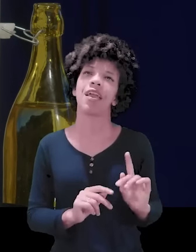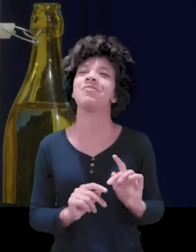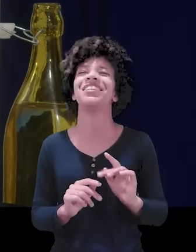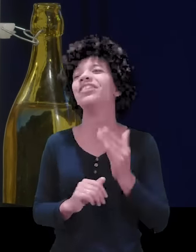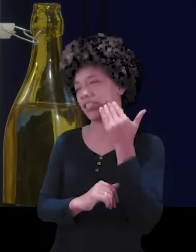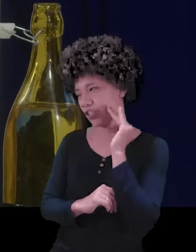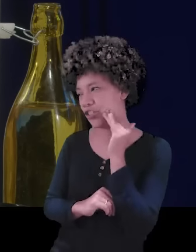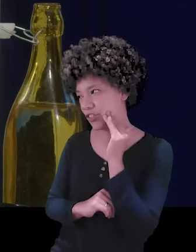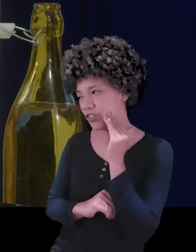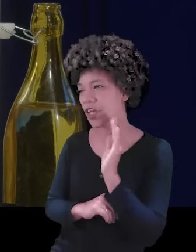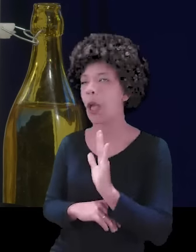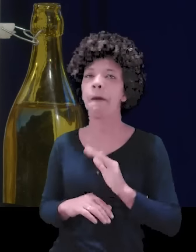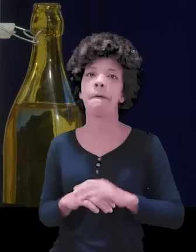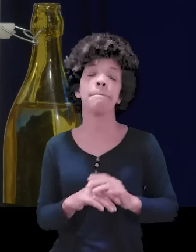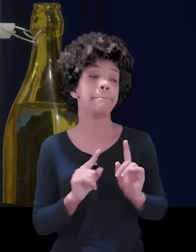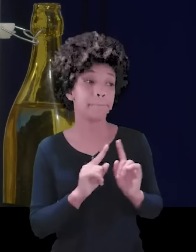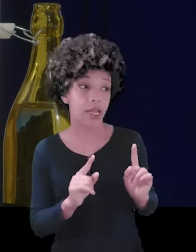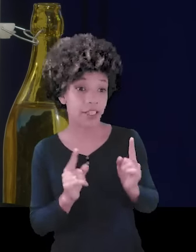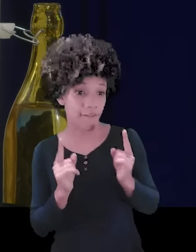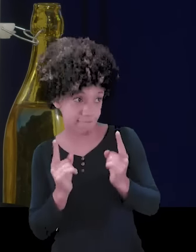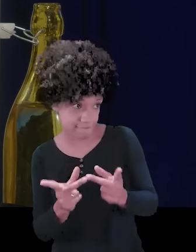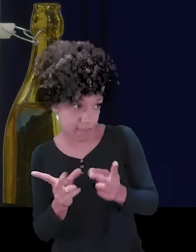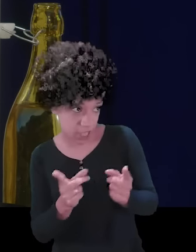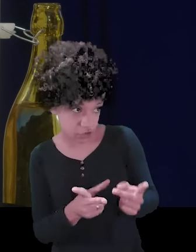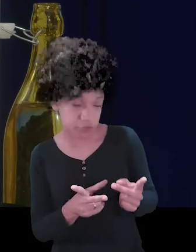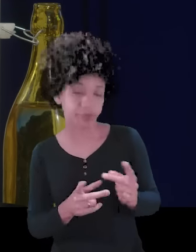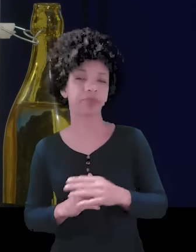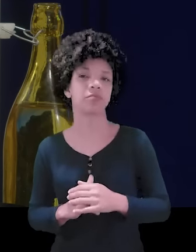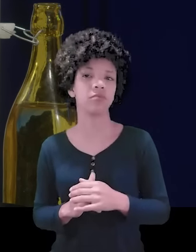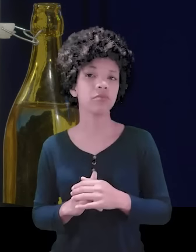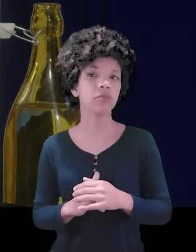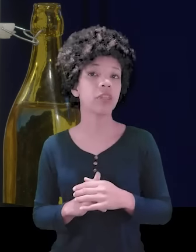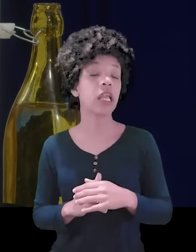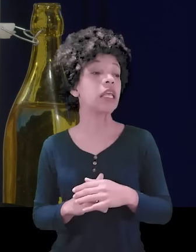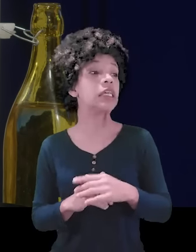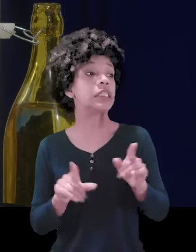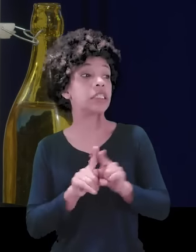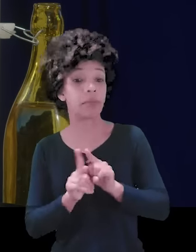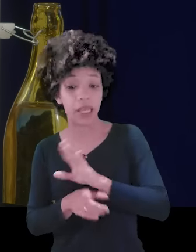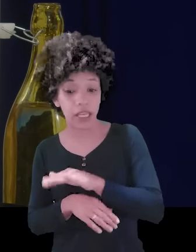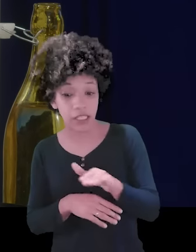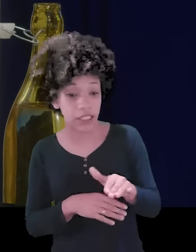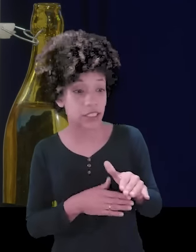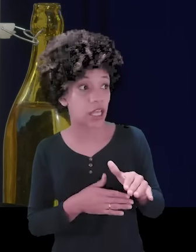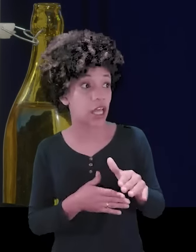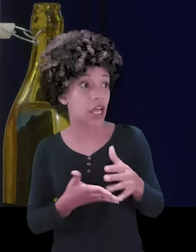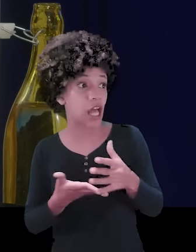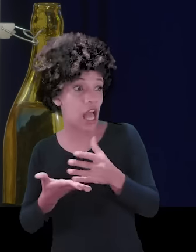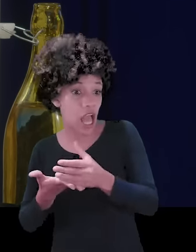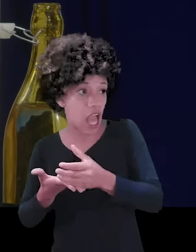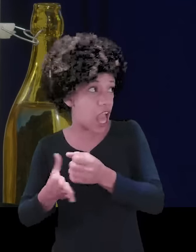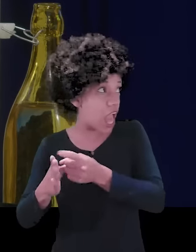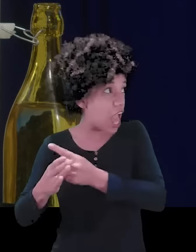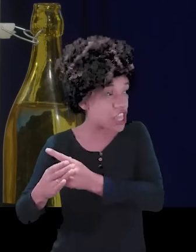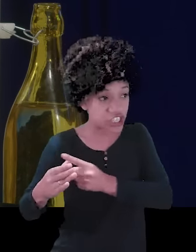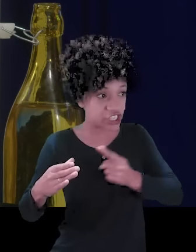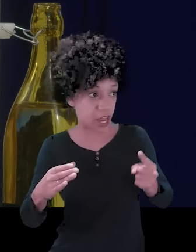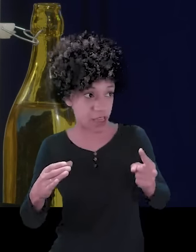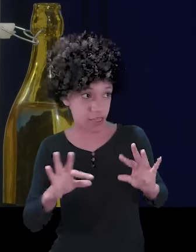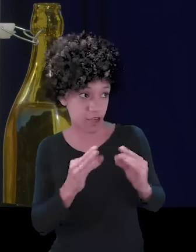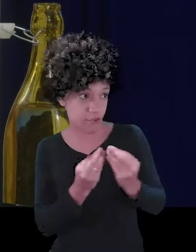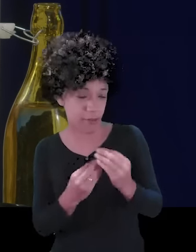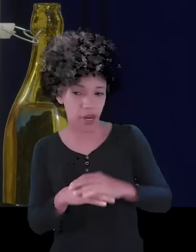acho o vendi e situações e que as crianças são retiradas das famílias